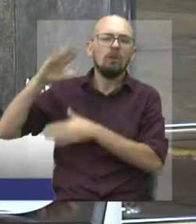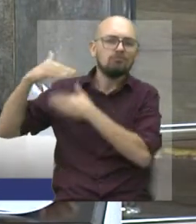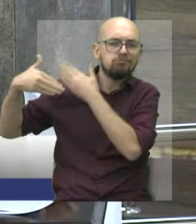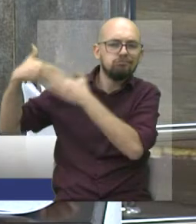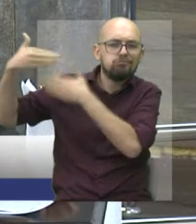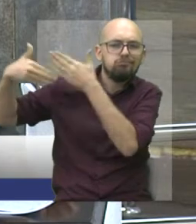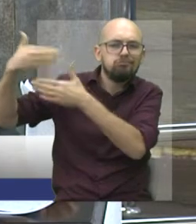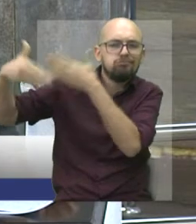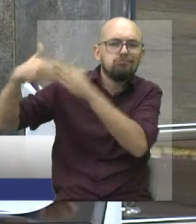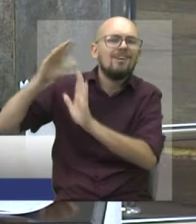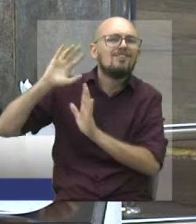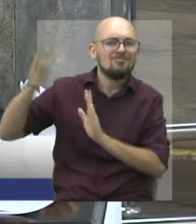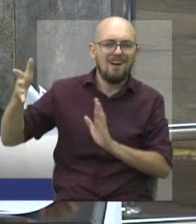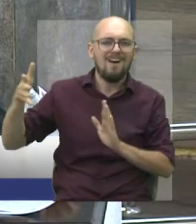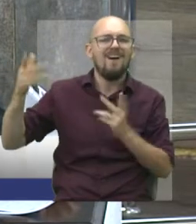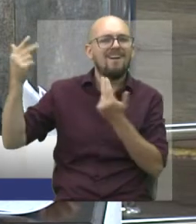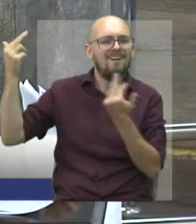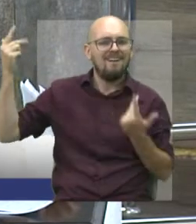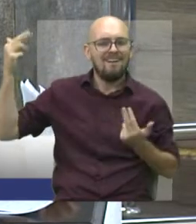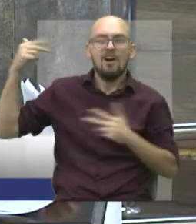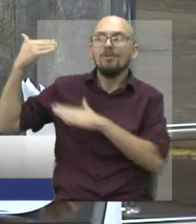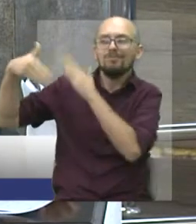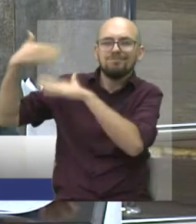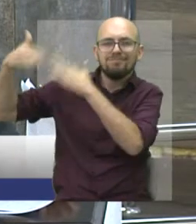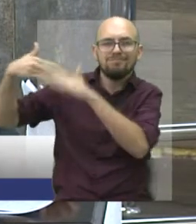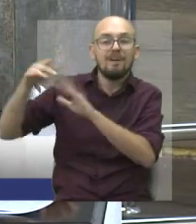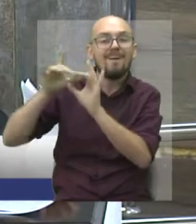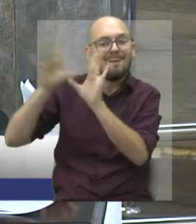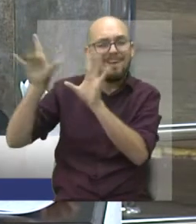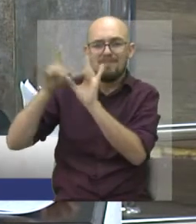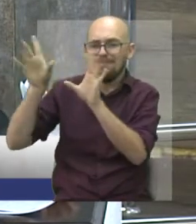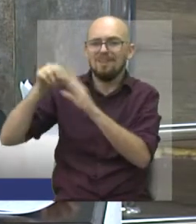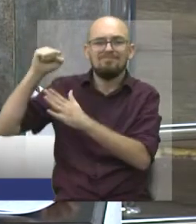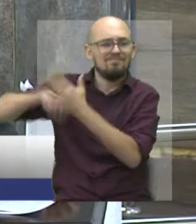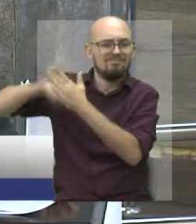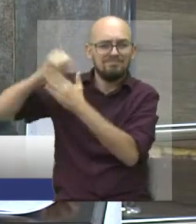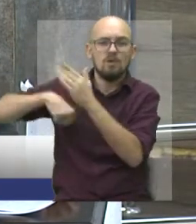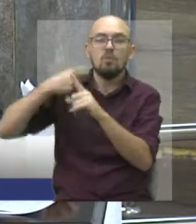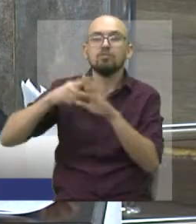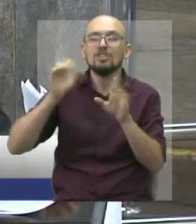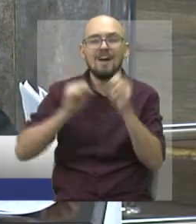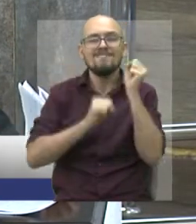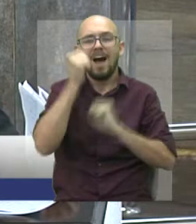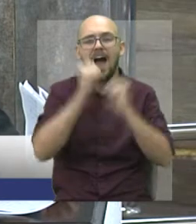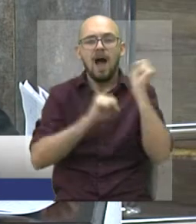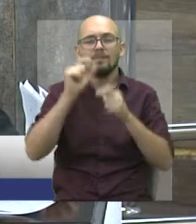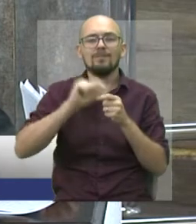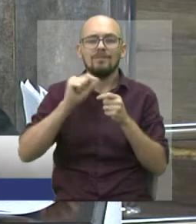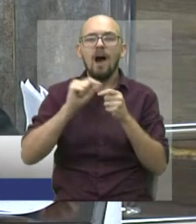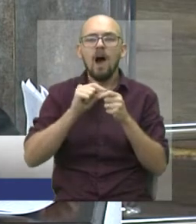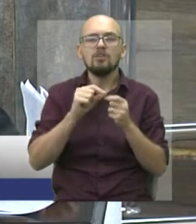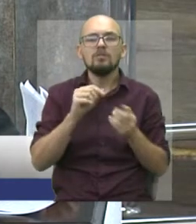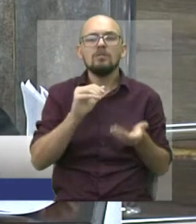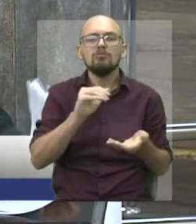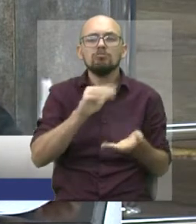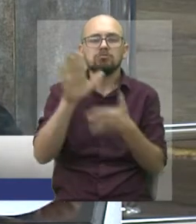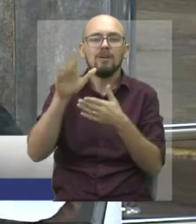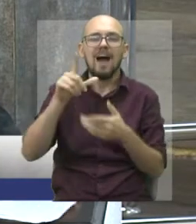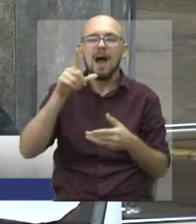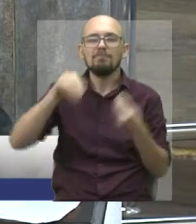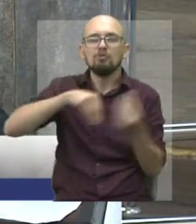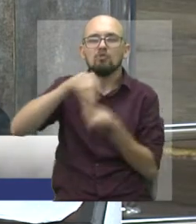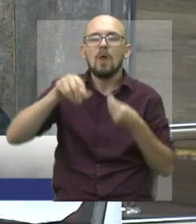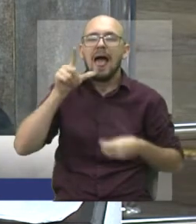quanto a esse projeto para liberação, mesmo porque já está sendo fabricado e diluído, para que seja